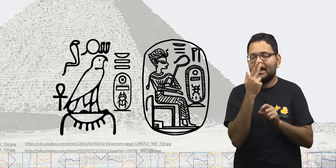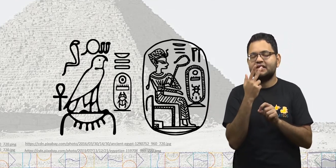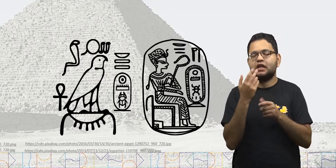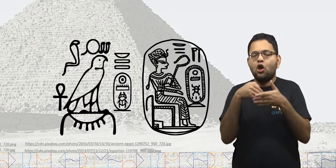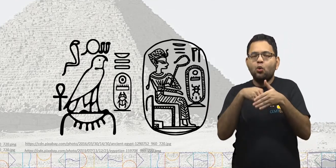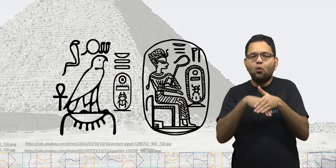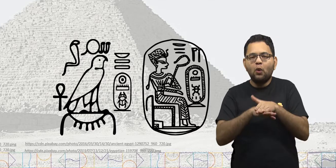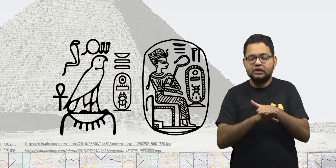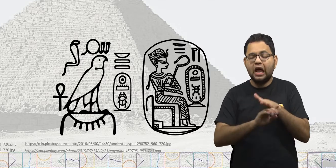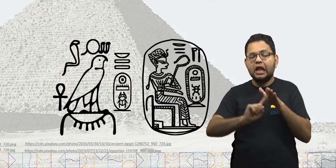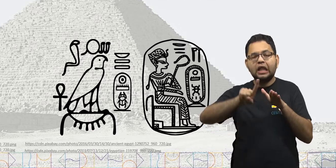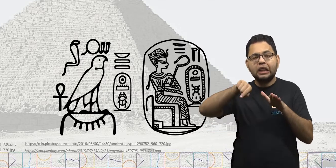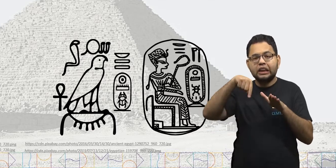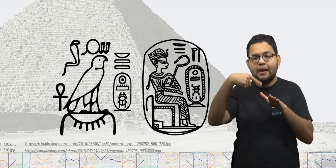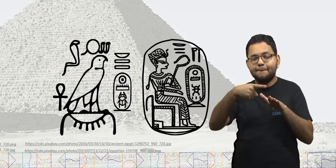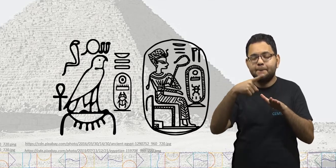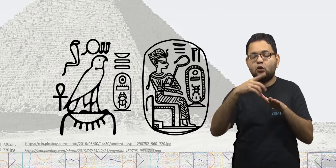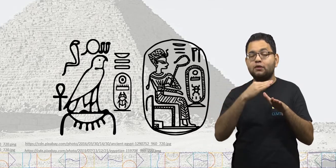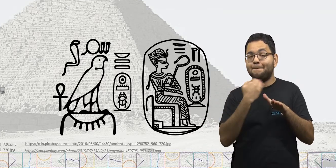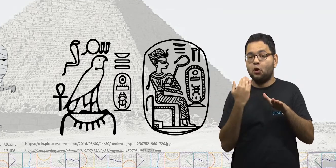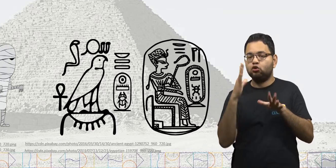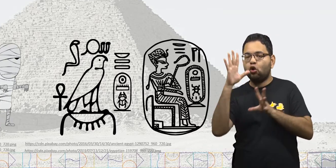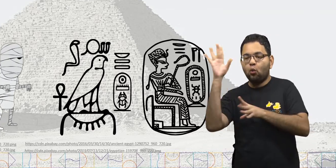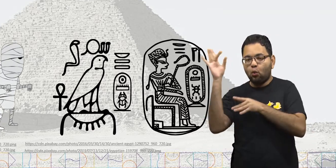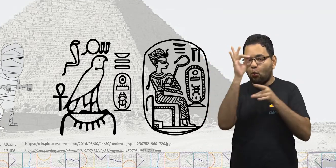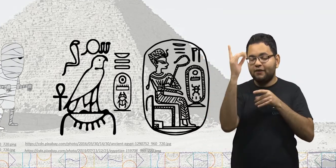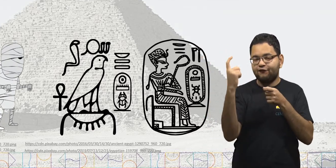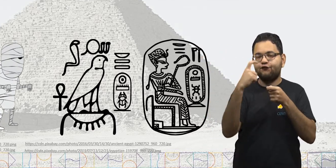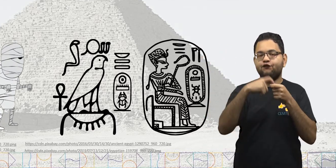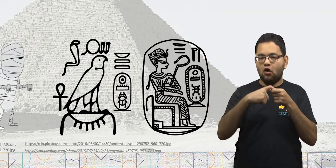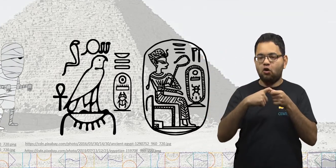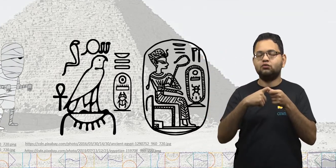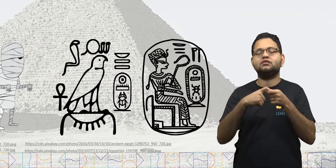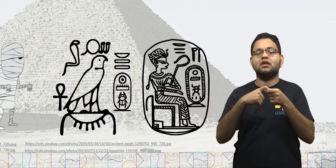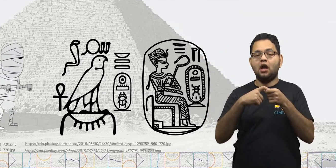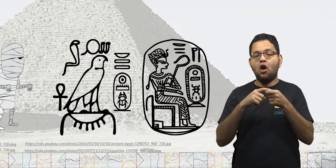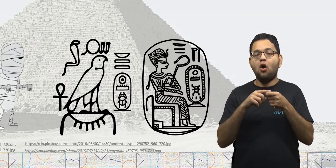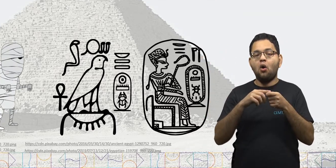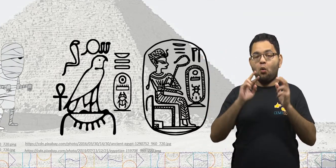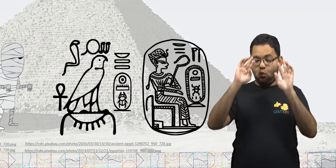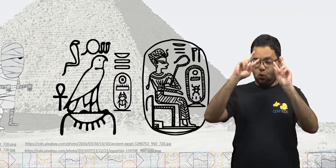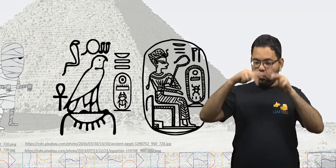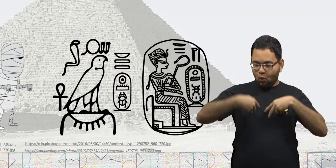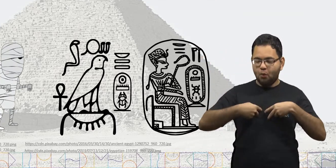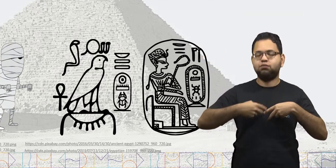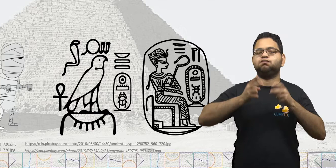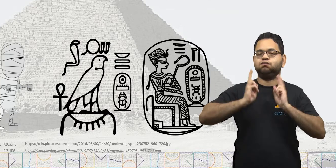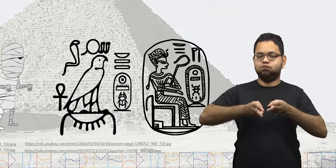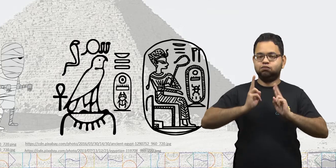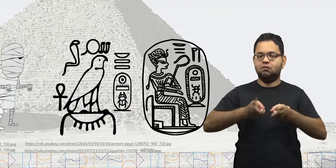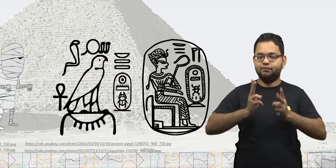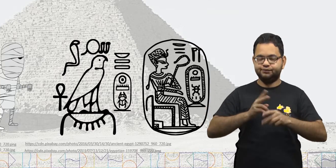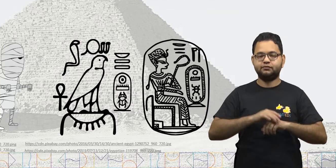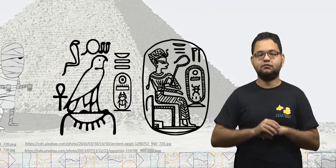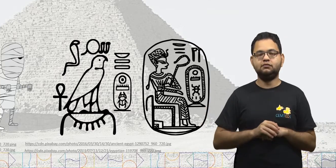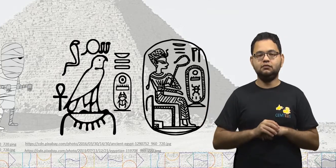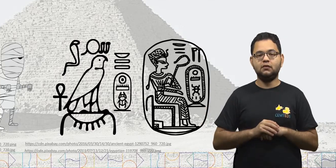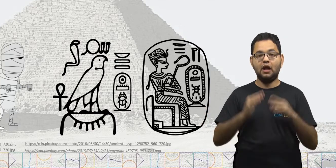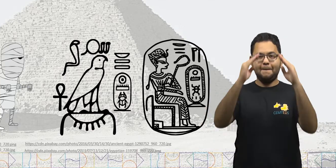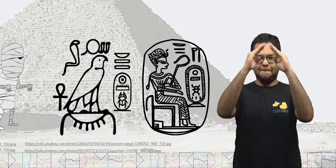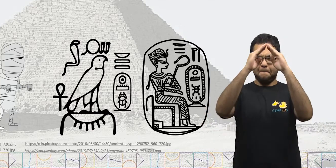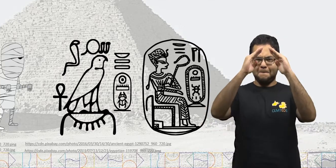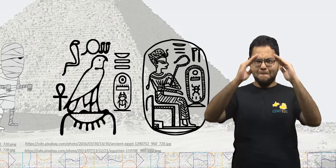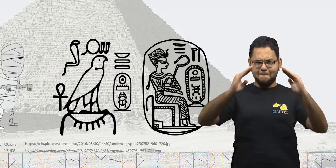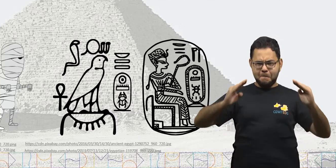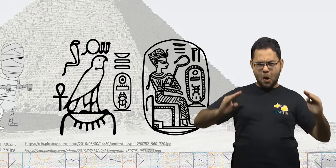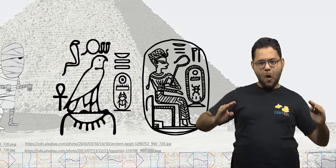que quando o espírito pudesse retornar, ele usasse o corpo mumificado. Esses corpos eram colocados nas